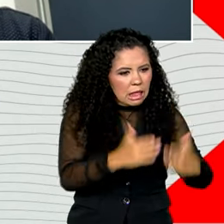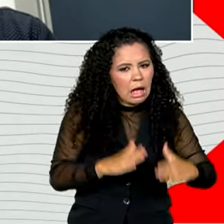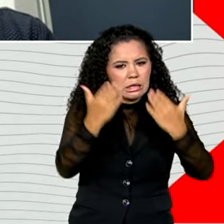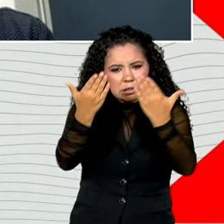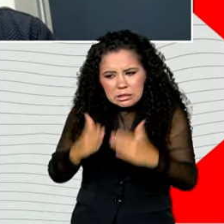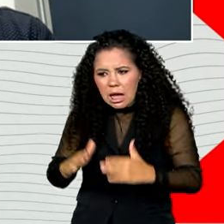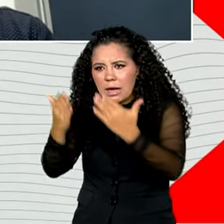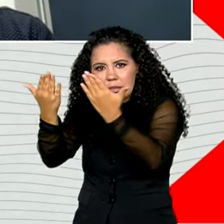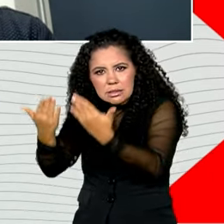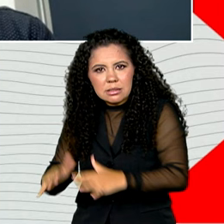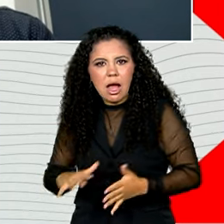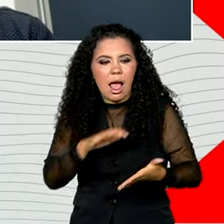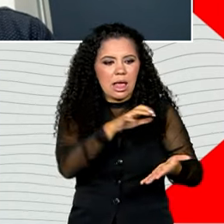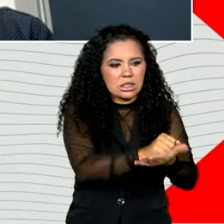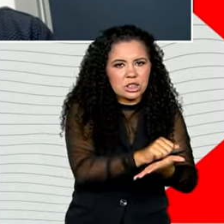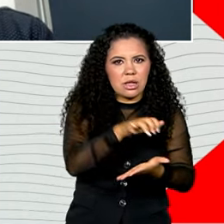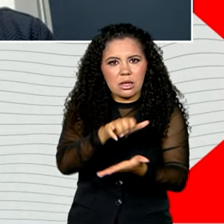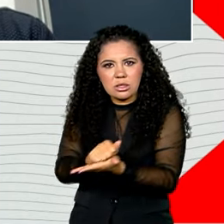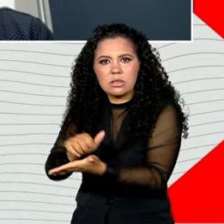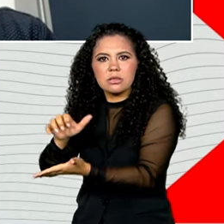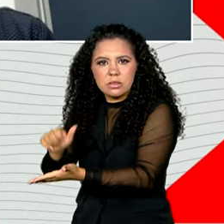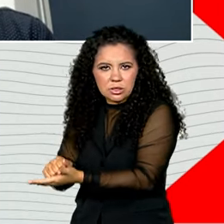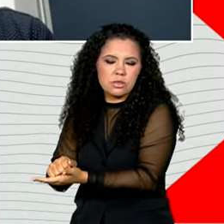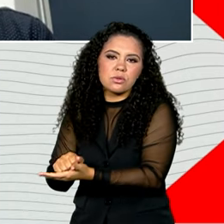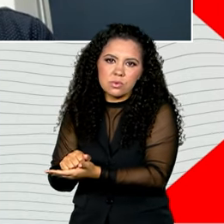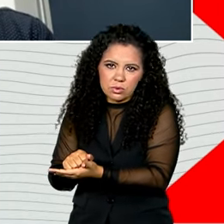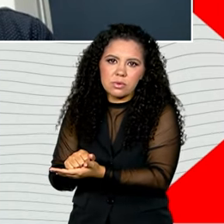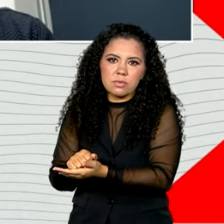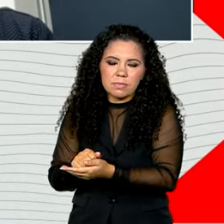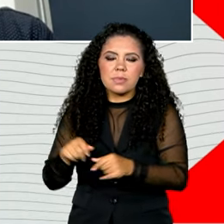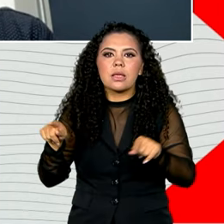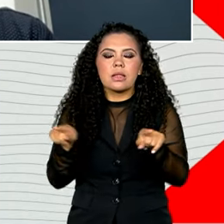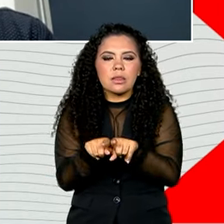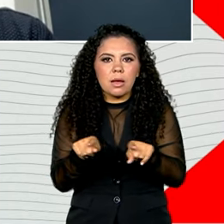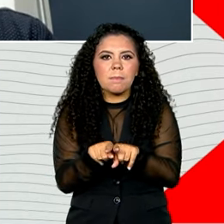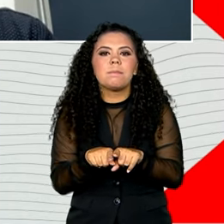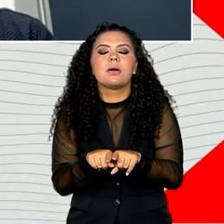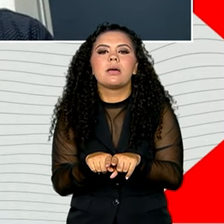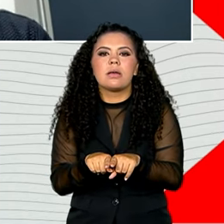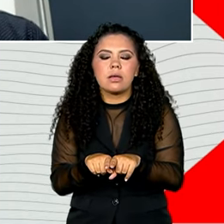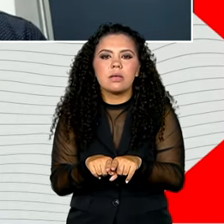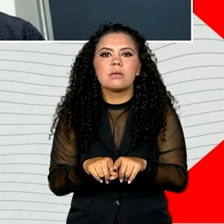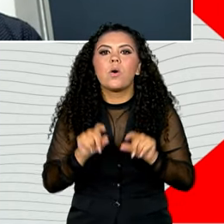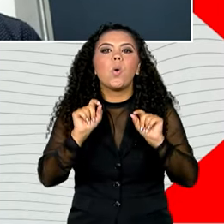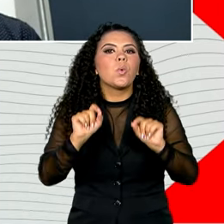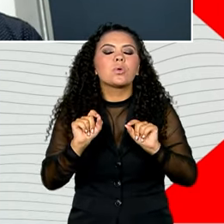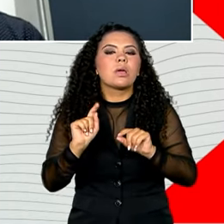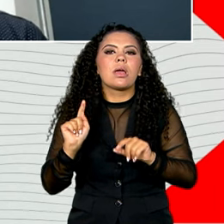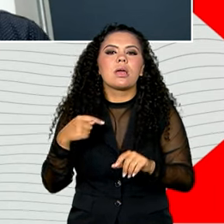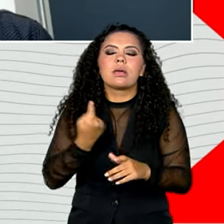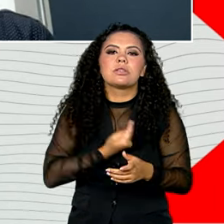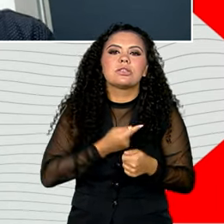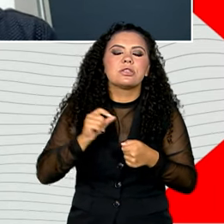registros. Não mais como estava antes, num regime de... O que é que nós fizemos?